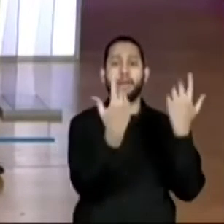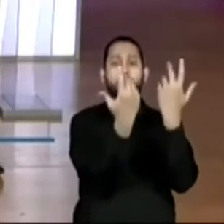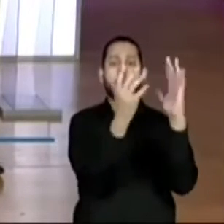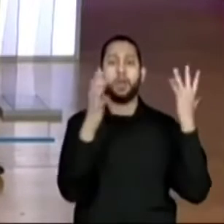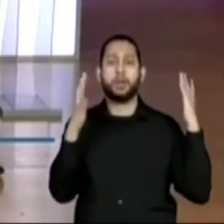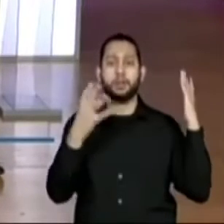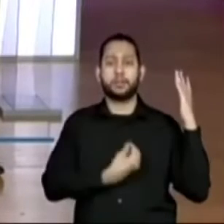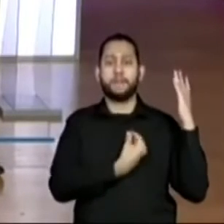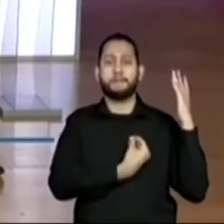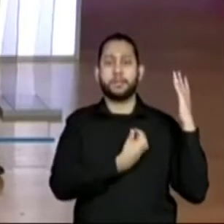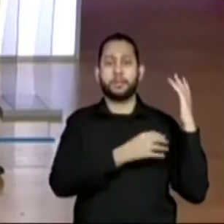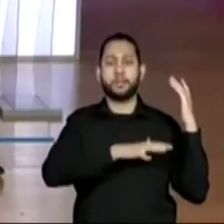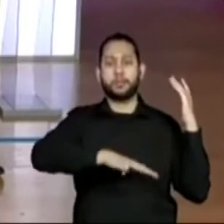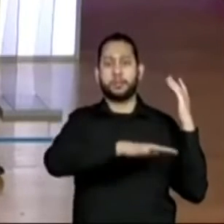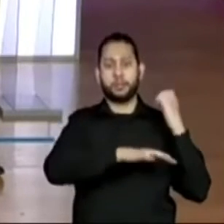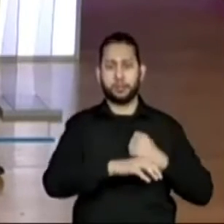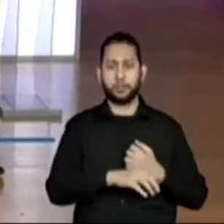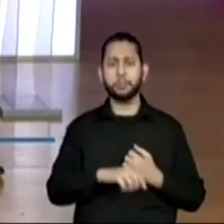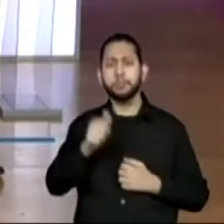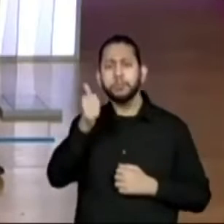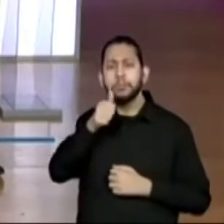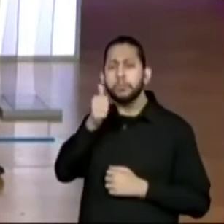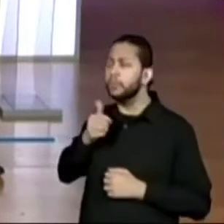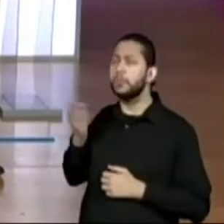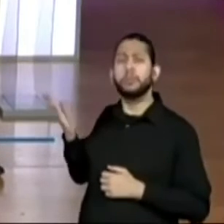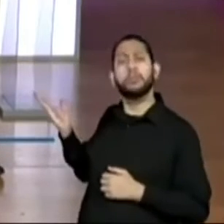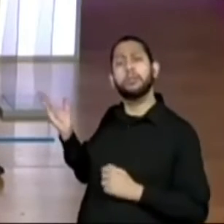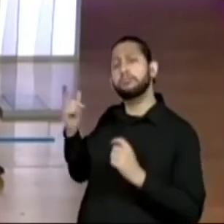vocês disseram. E aí,